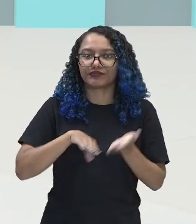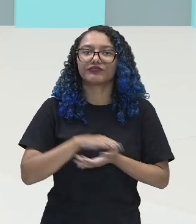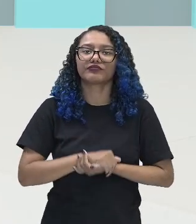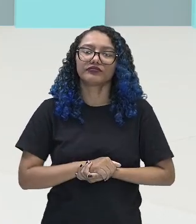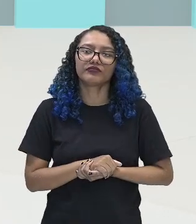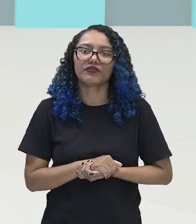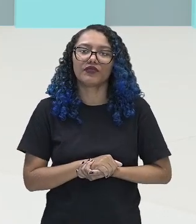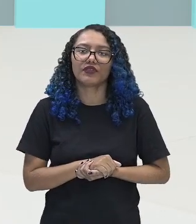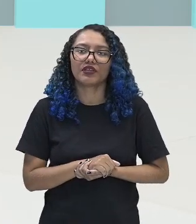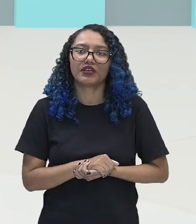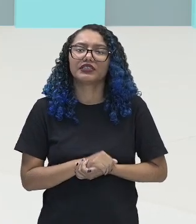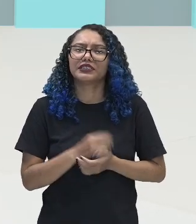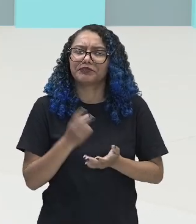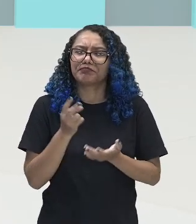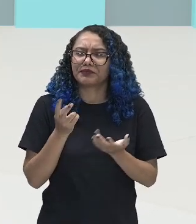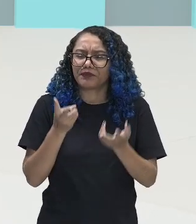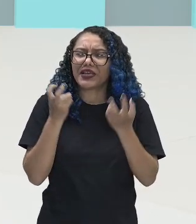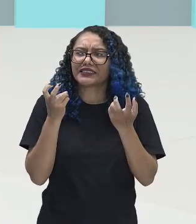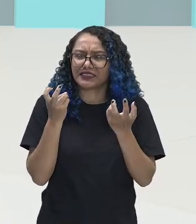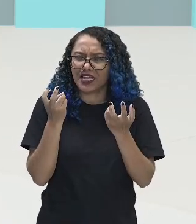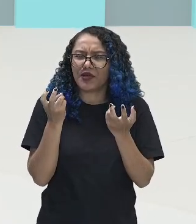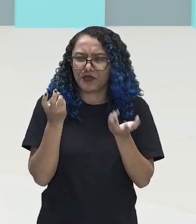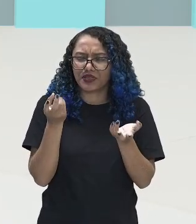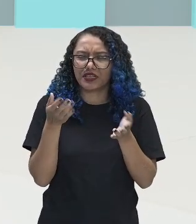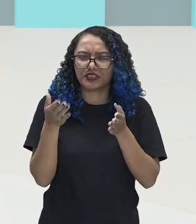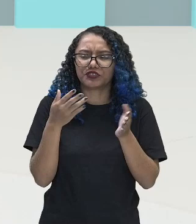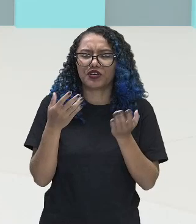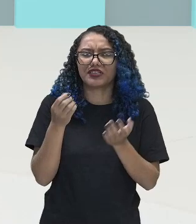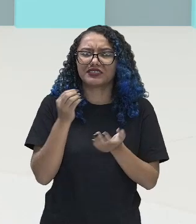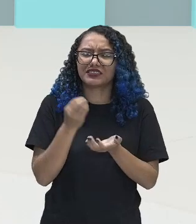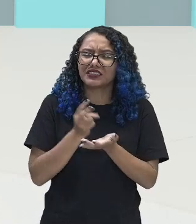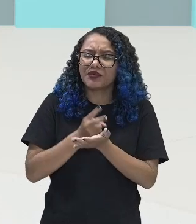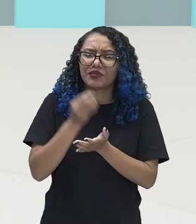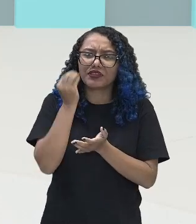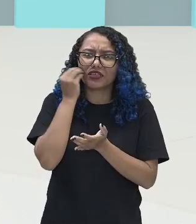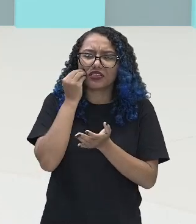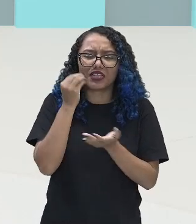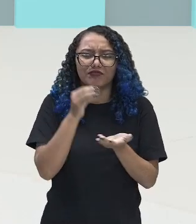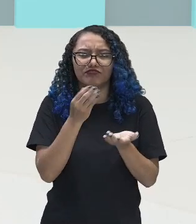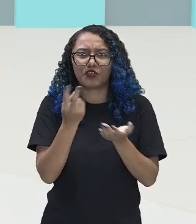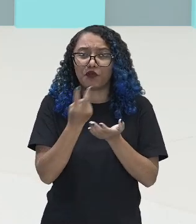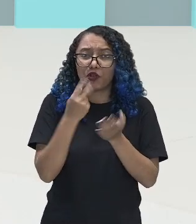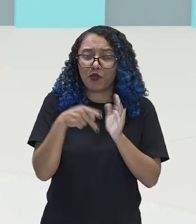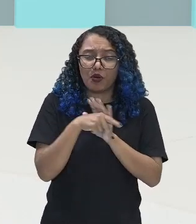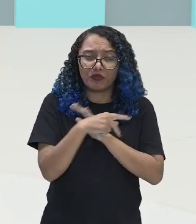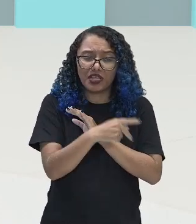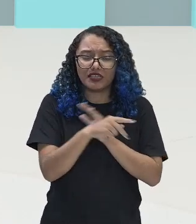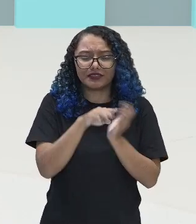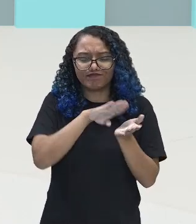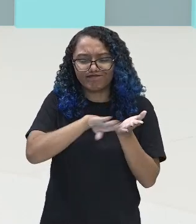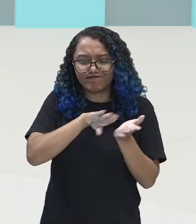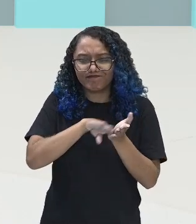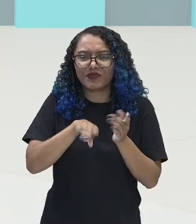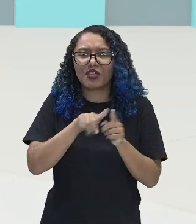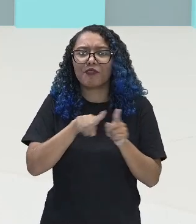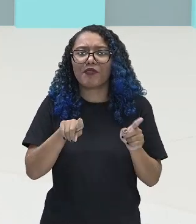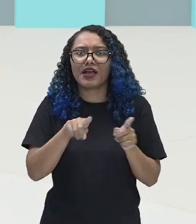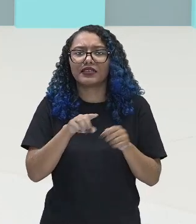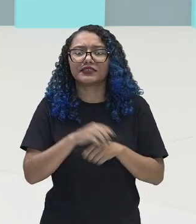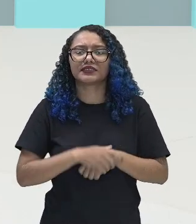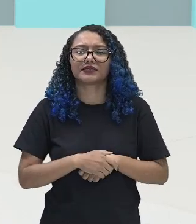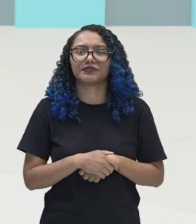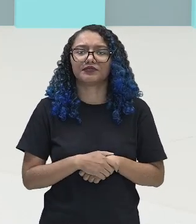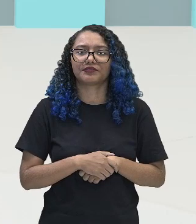sempre ficam à margem, sempre tentam apagar esses valores, dizendo que, mas não é o valor português, o